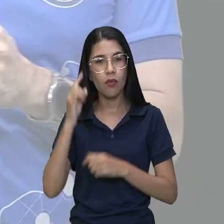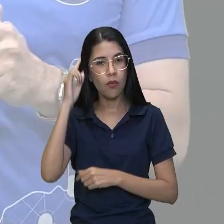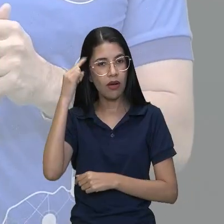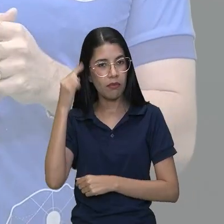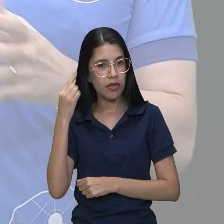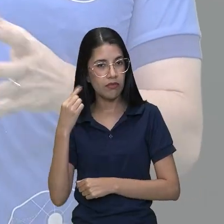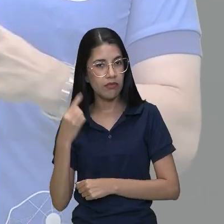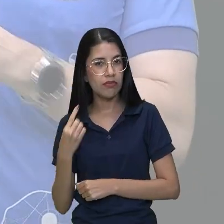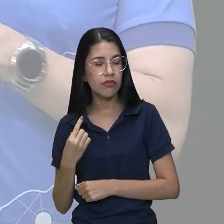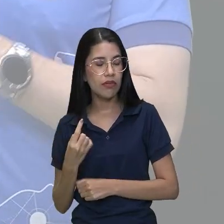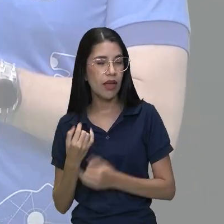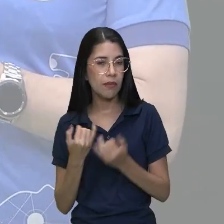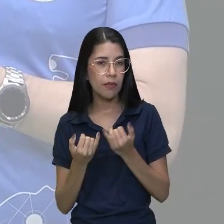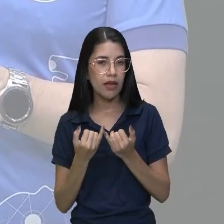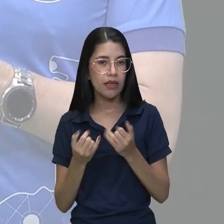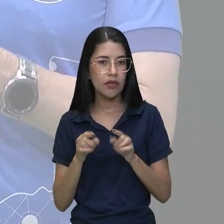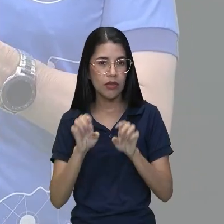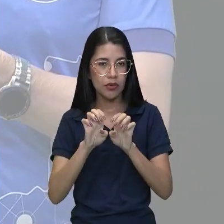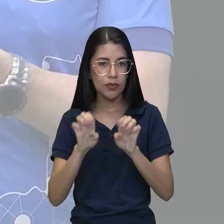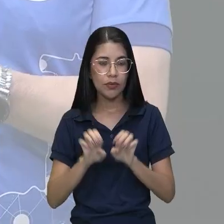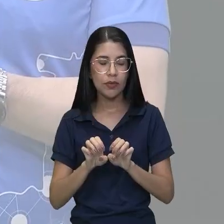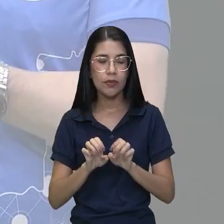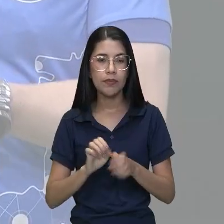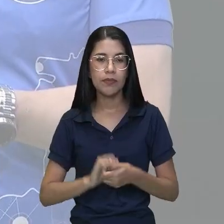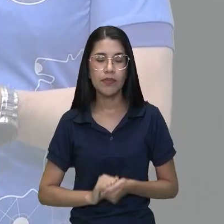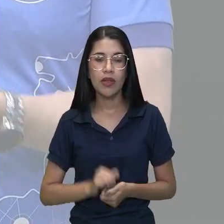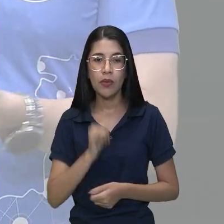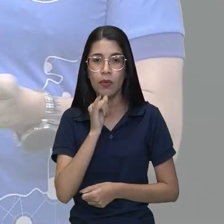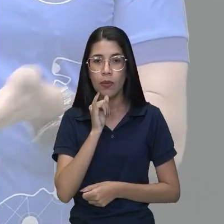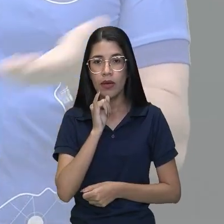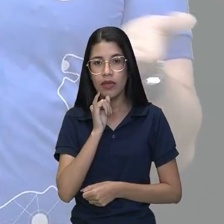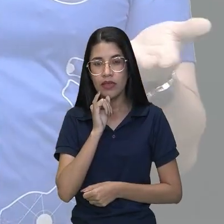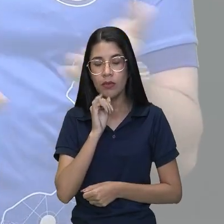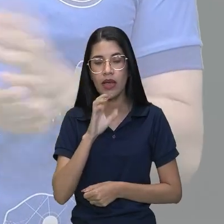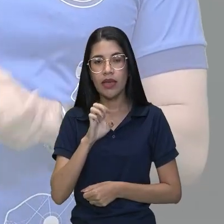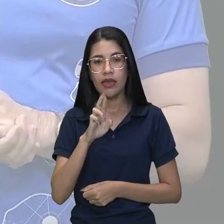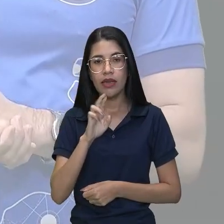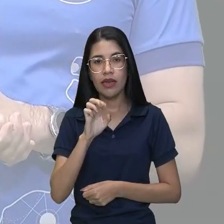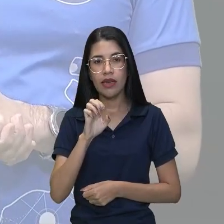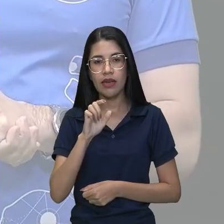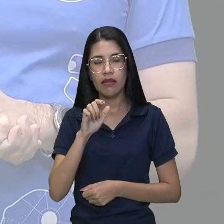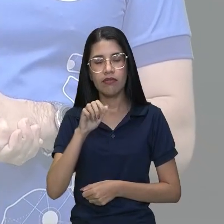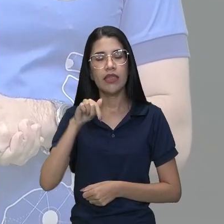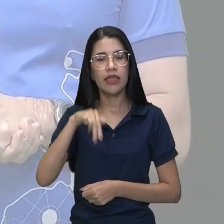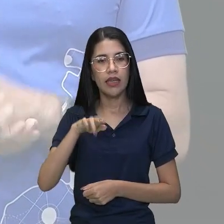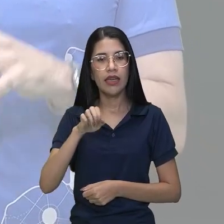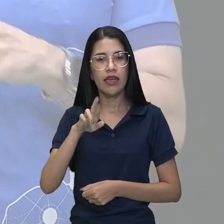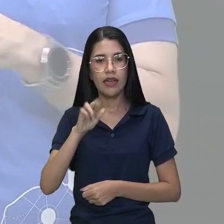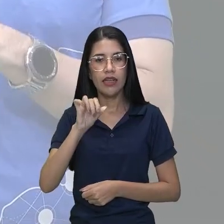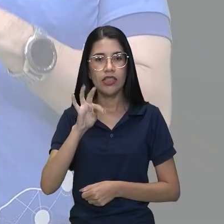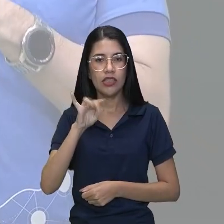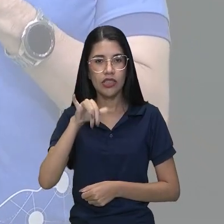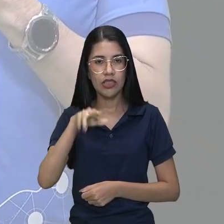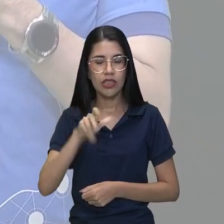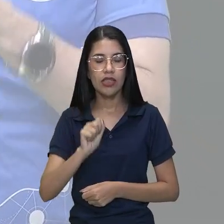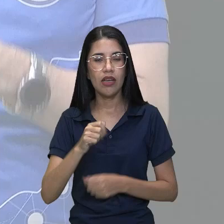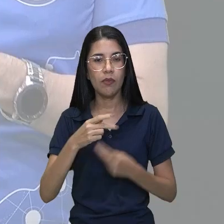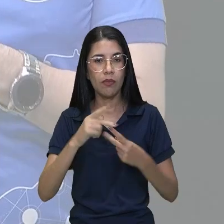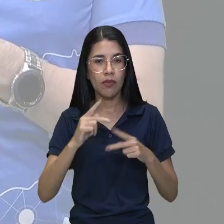forma. Já na estrutura secundária, nós temos o exemplo da queratina, que é o exemplo que eu acabei de dar, né? A